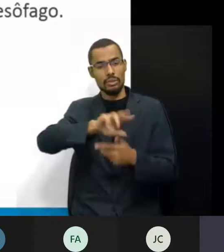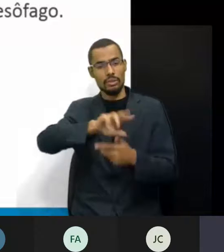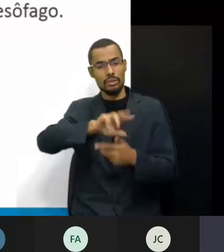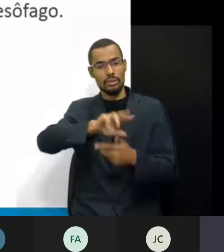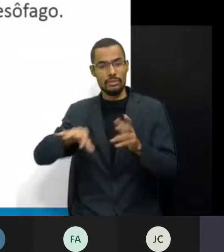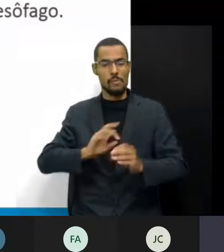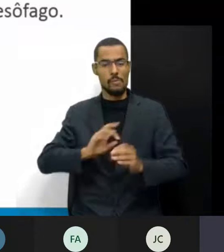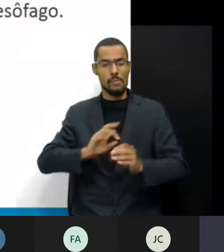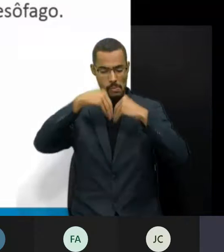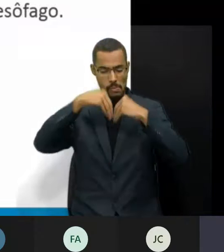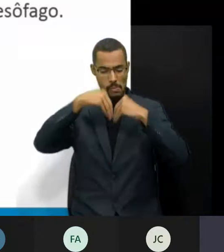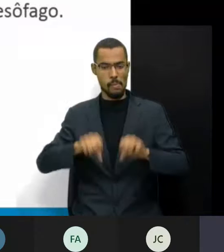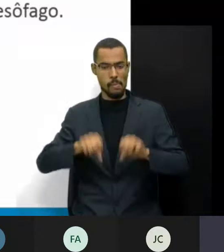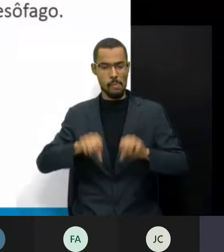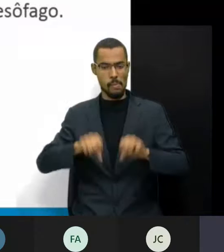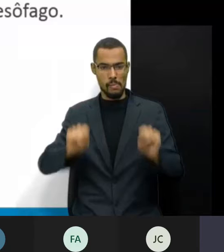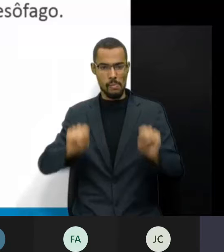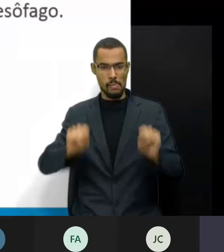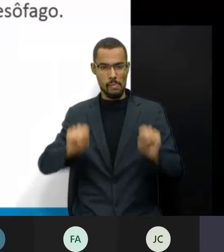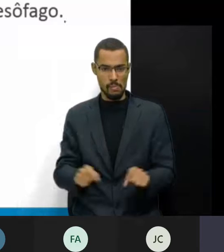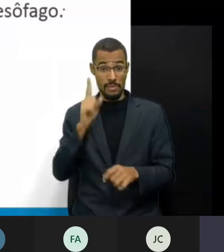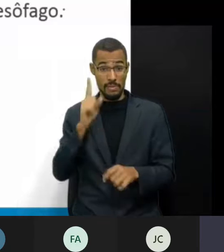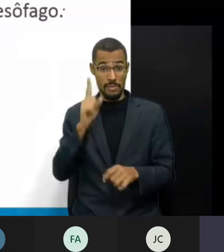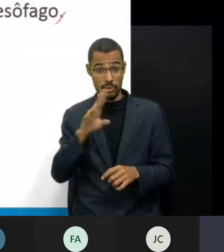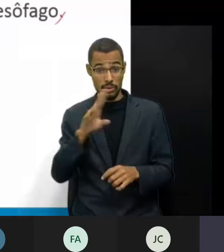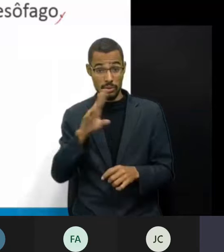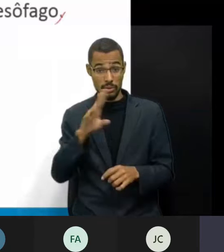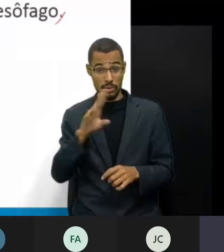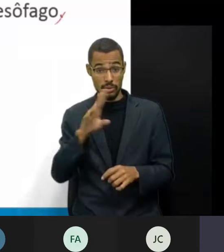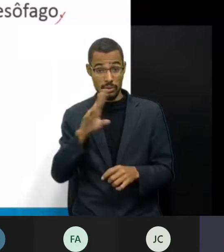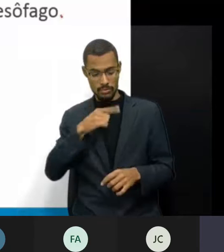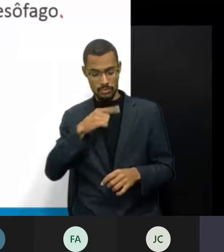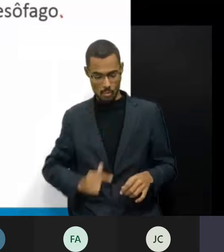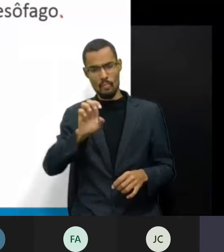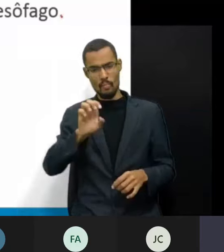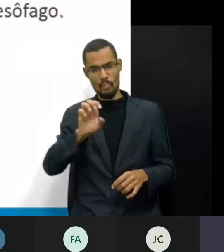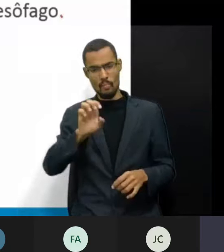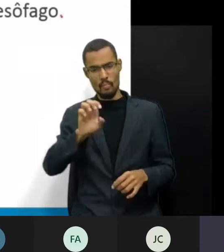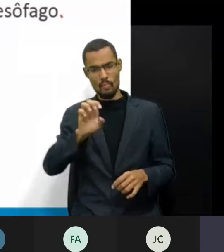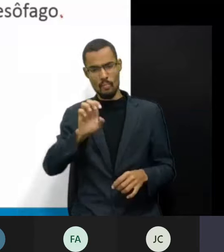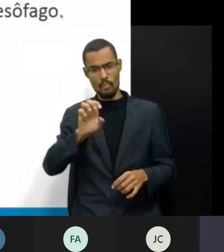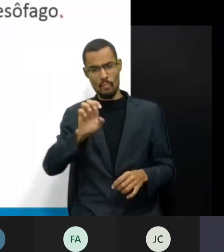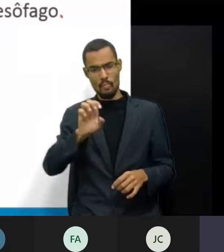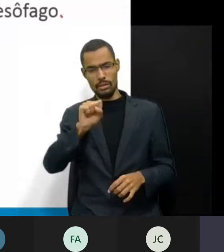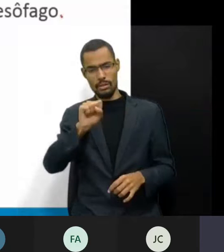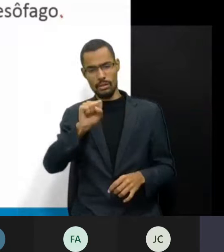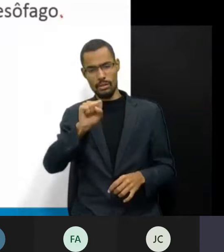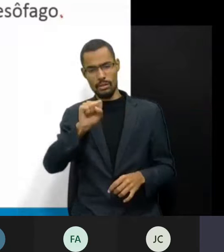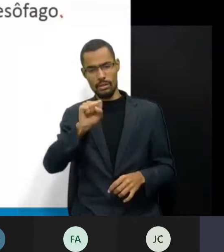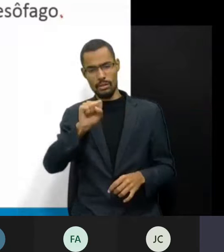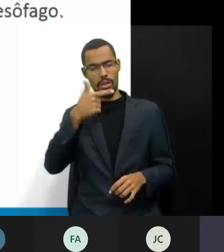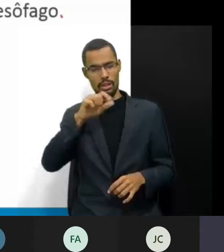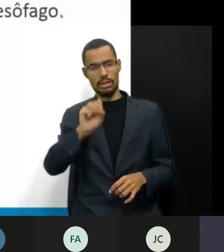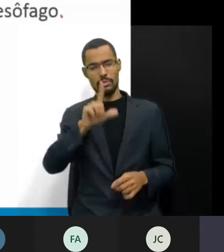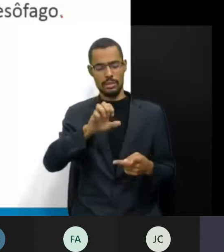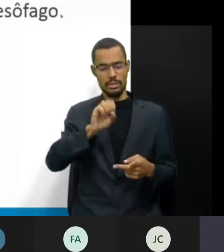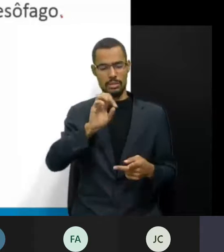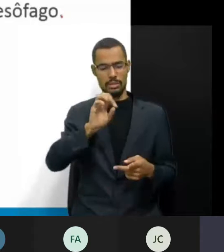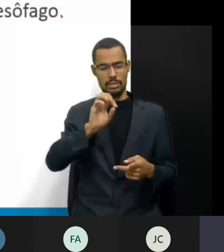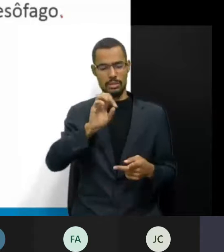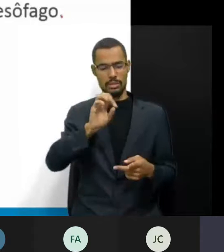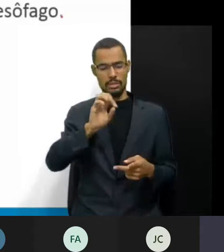do esôfago, mas também da língua, então, e do estômago. Então, nós temos 2 procedimentos para